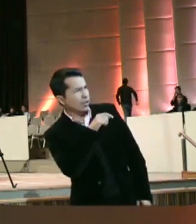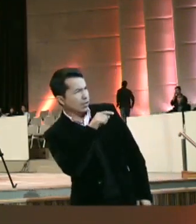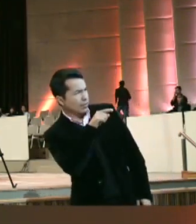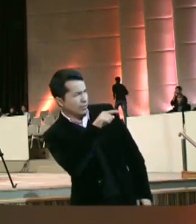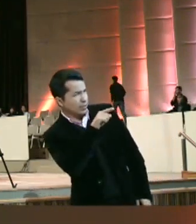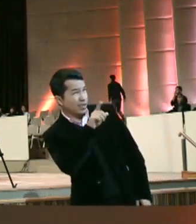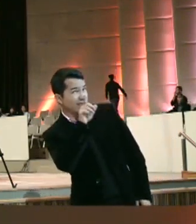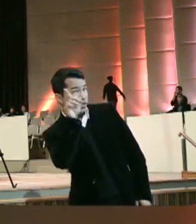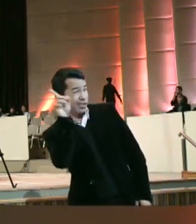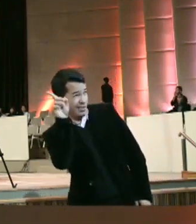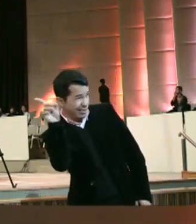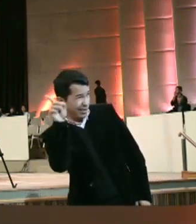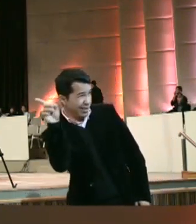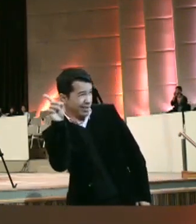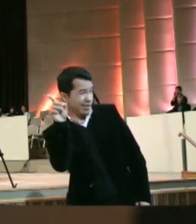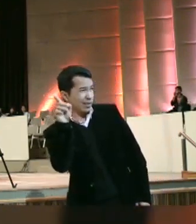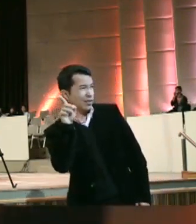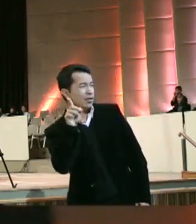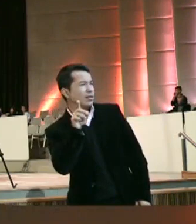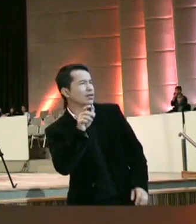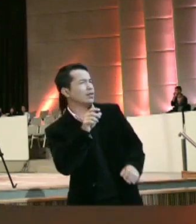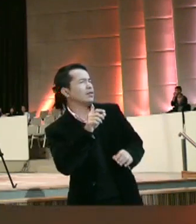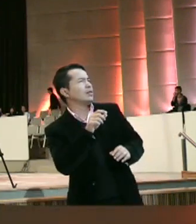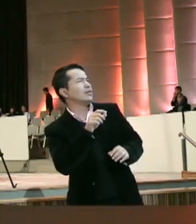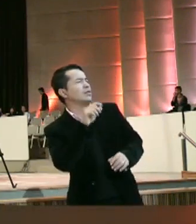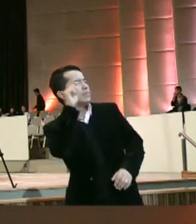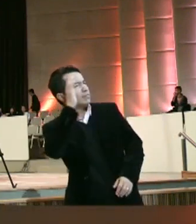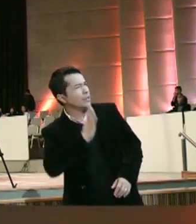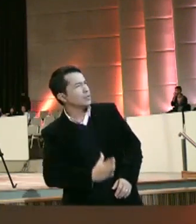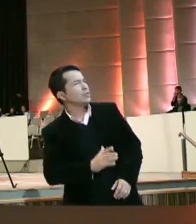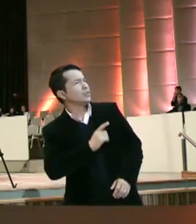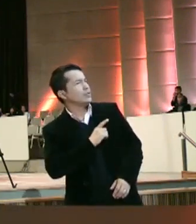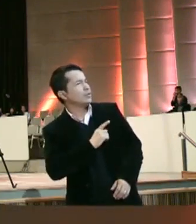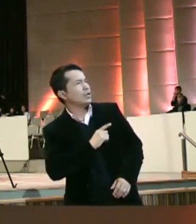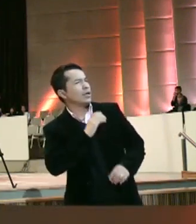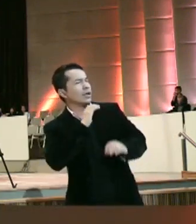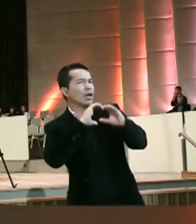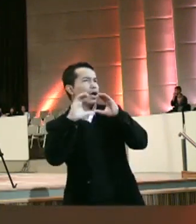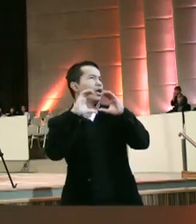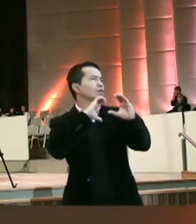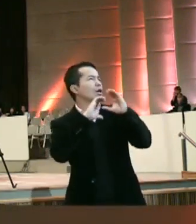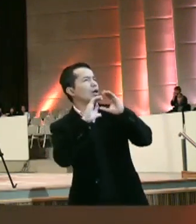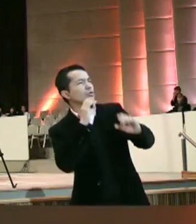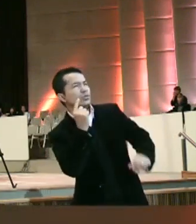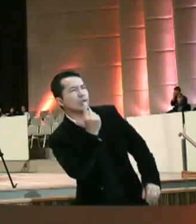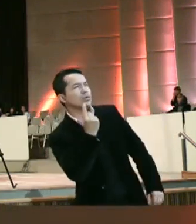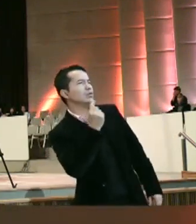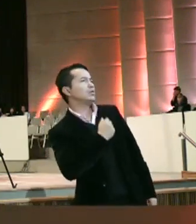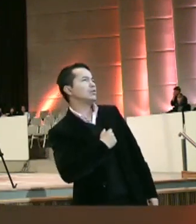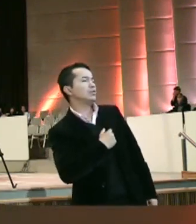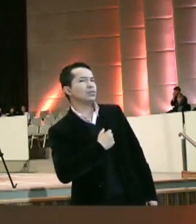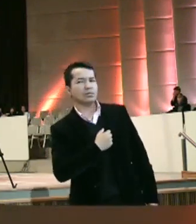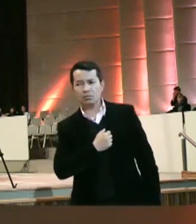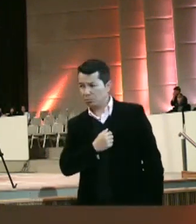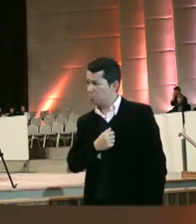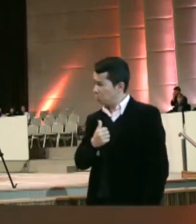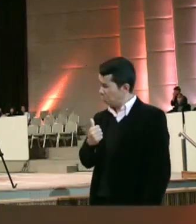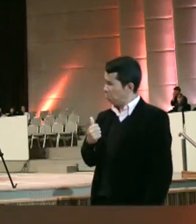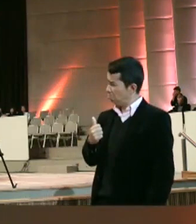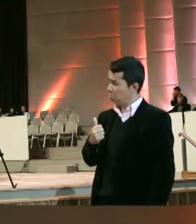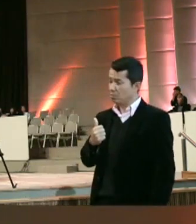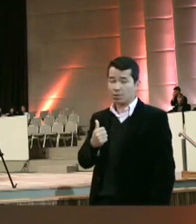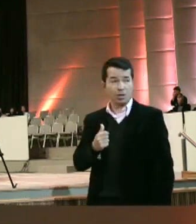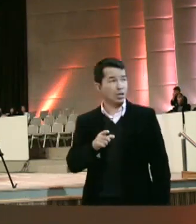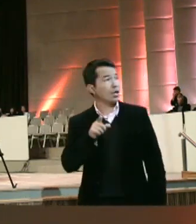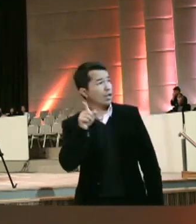têm solo cantado? Eu falei: tem. Ela está fazendo um solo. Eu falei: mas solo do quê?